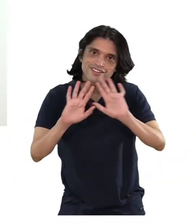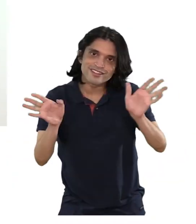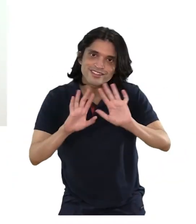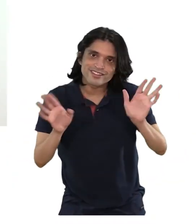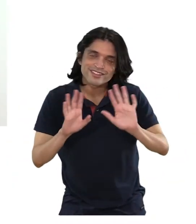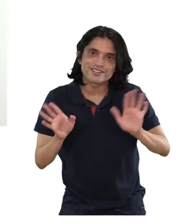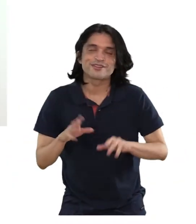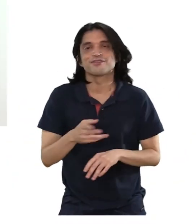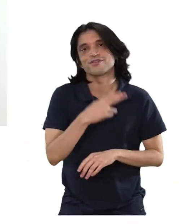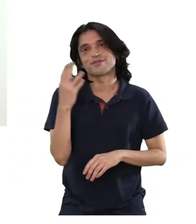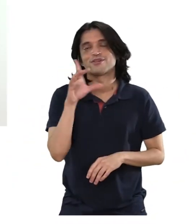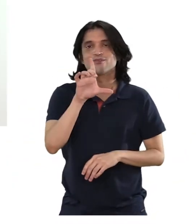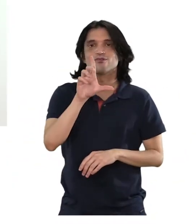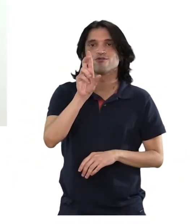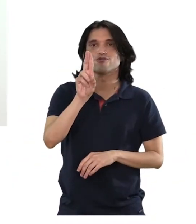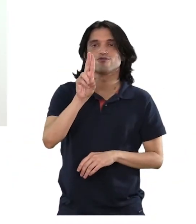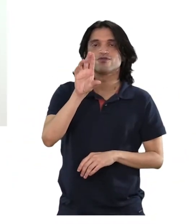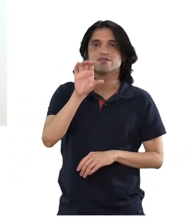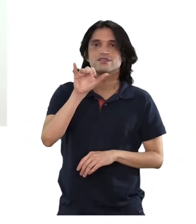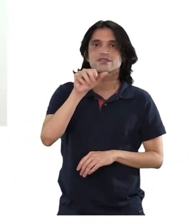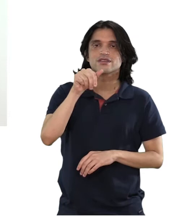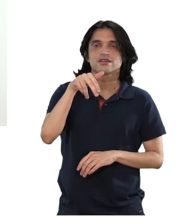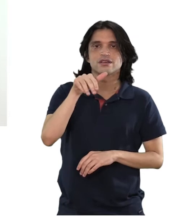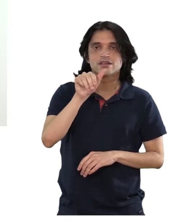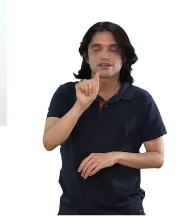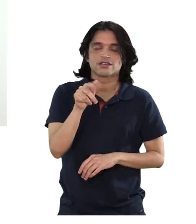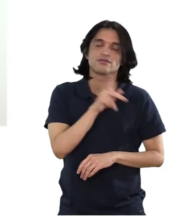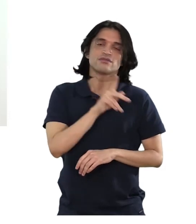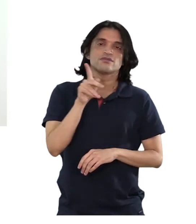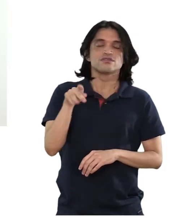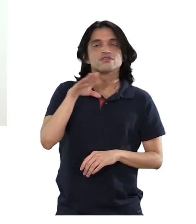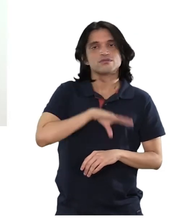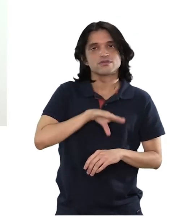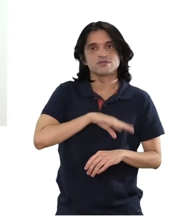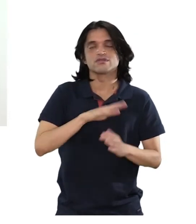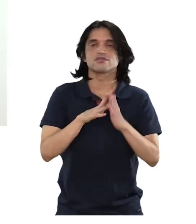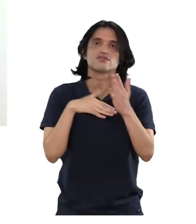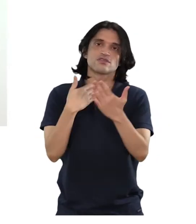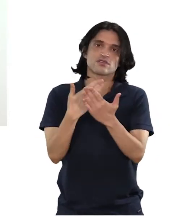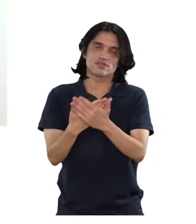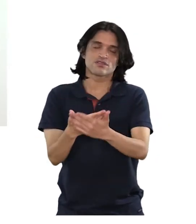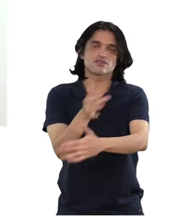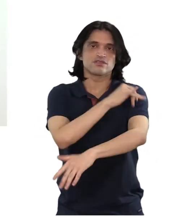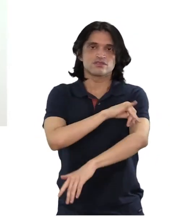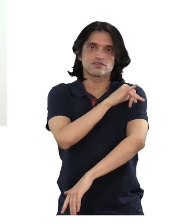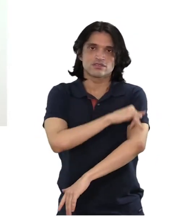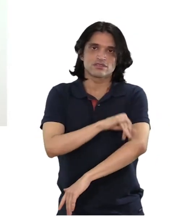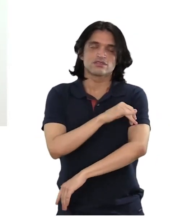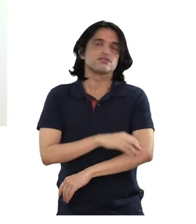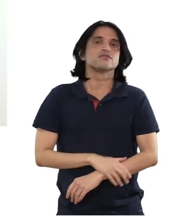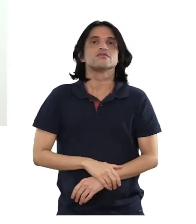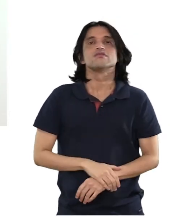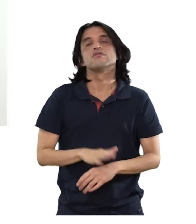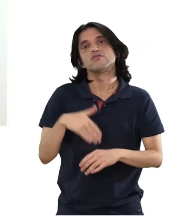Olá pessoal, meu nome é Luciana Carmo e sou professora de língua portuguesa na Rede Estadual de Educação do Rio de Janeiro. Ao longo de